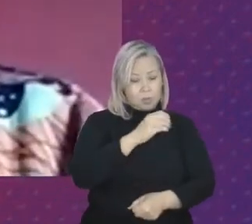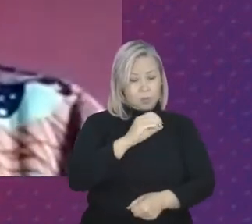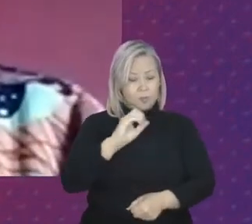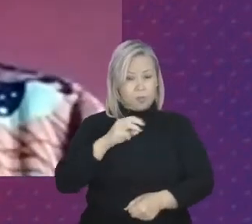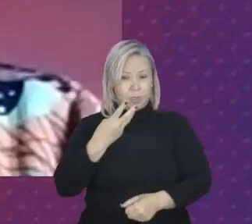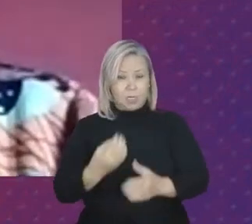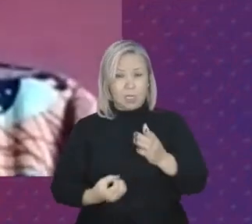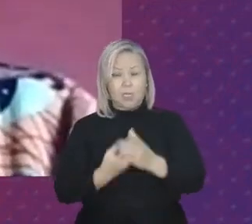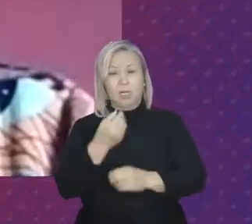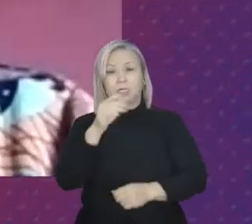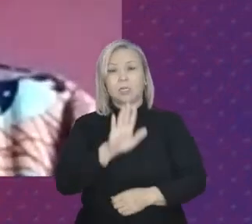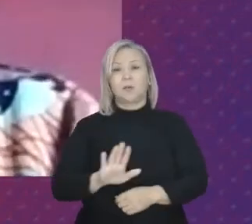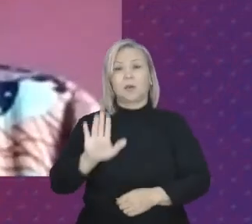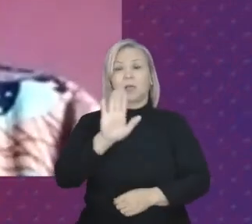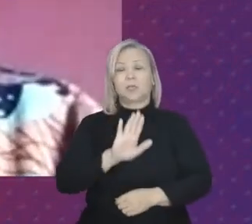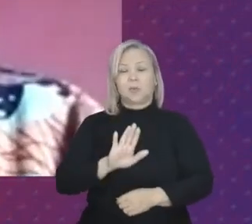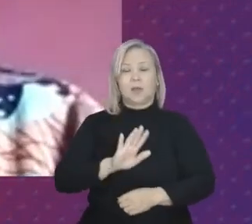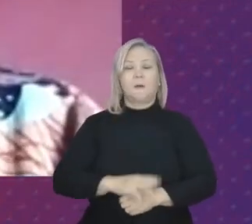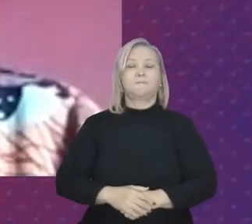criação